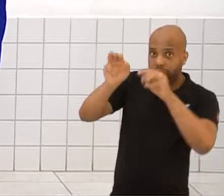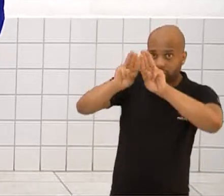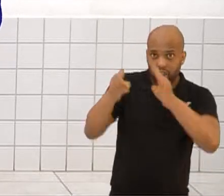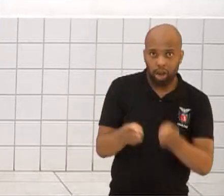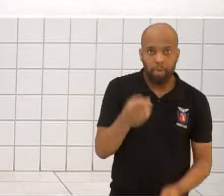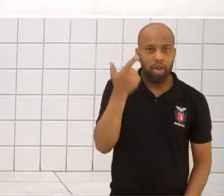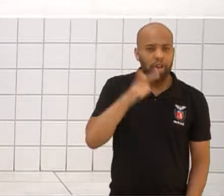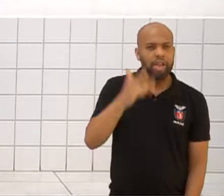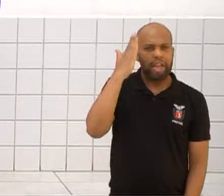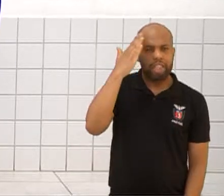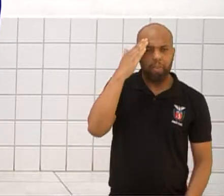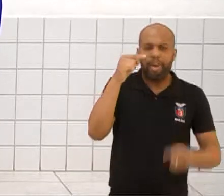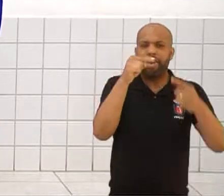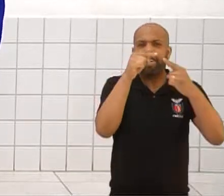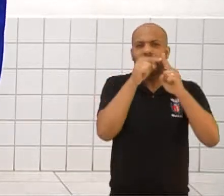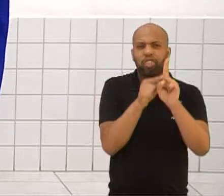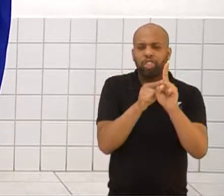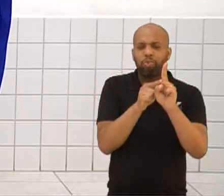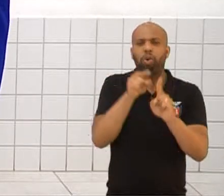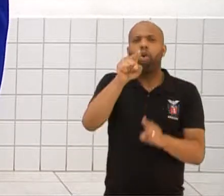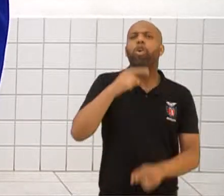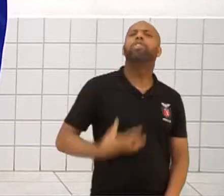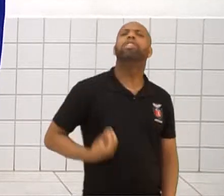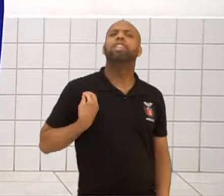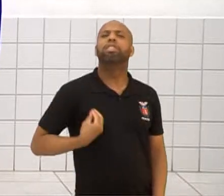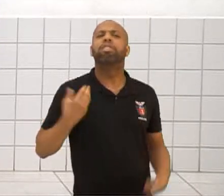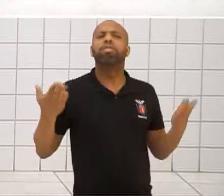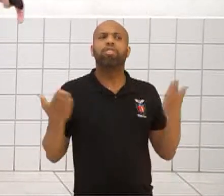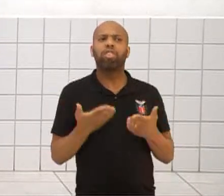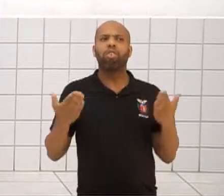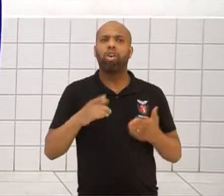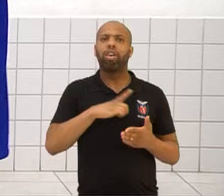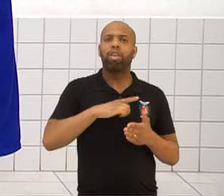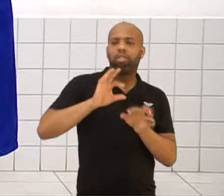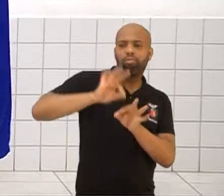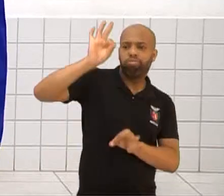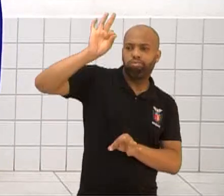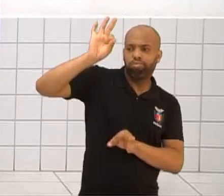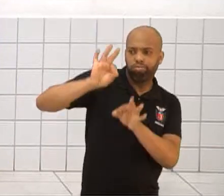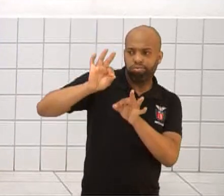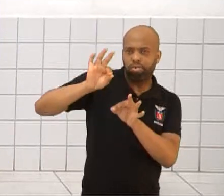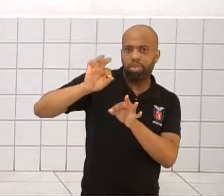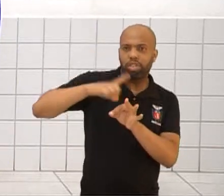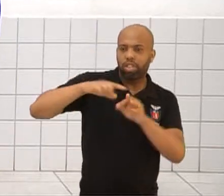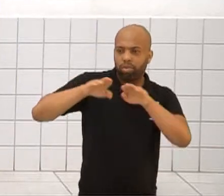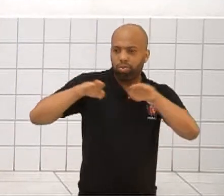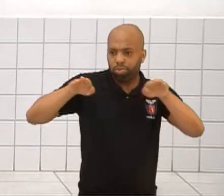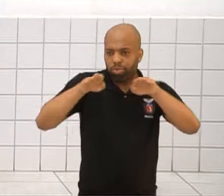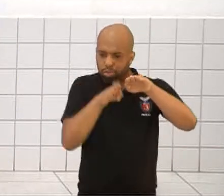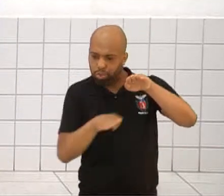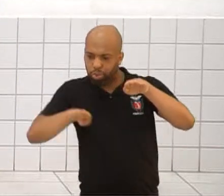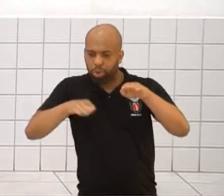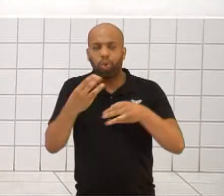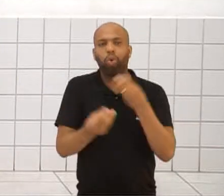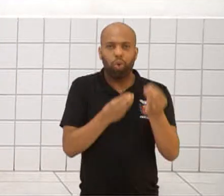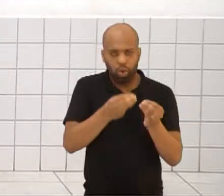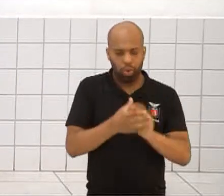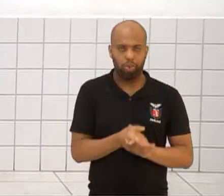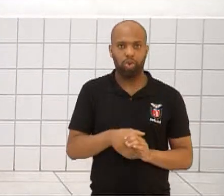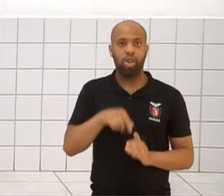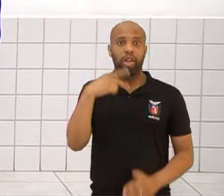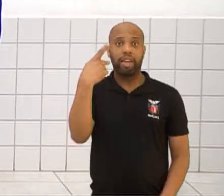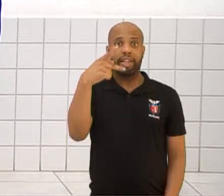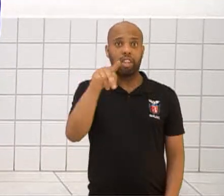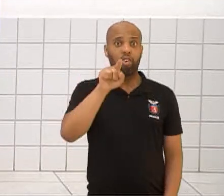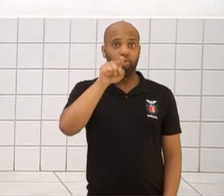vocês conseguem identificar se a região que vocês habitam, se ela é mais alta, mais baixa, se é planície, planalto, enfim, qual é a região que